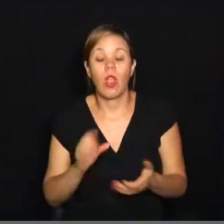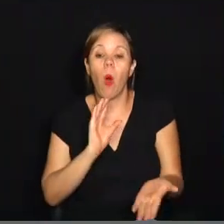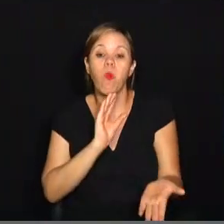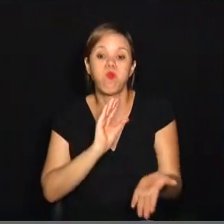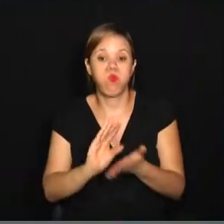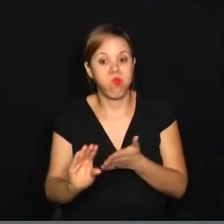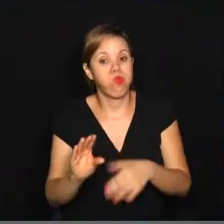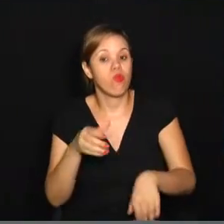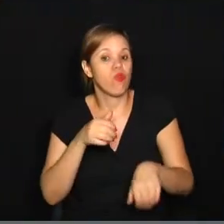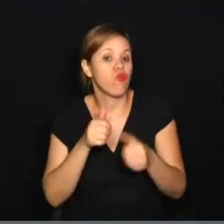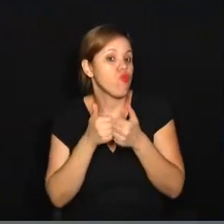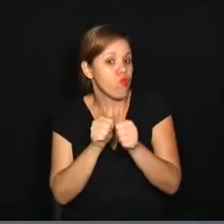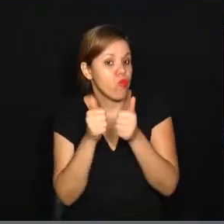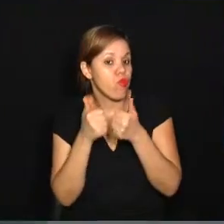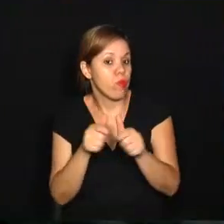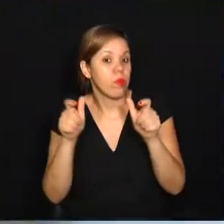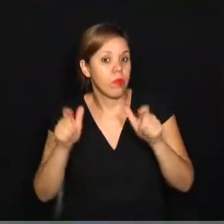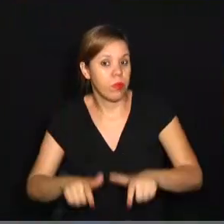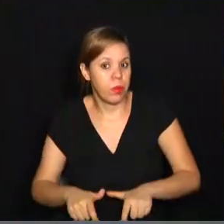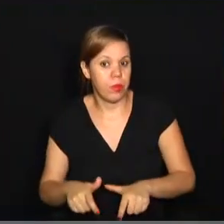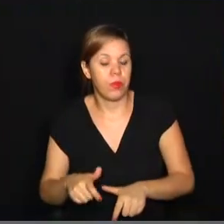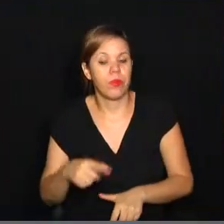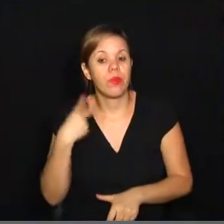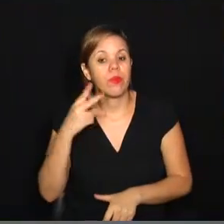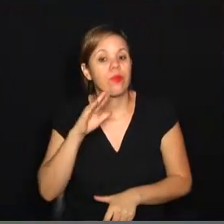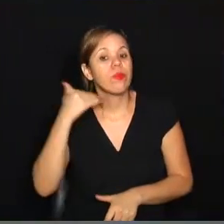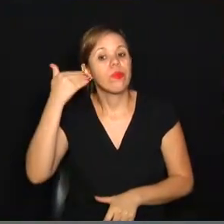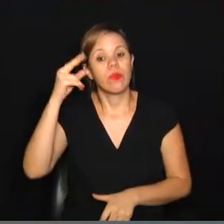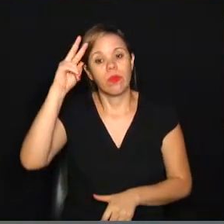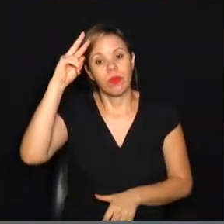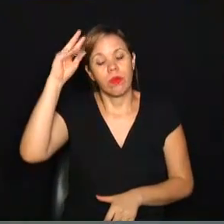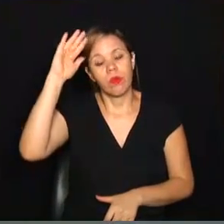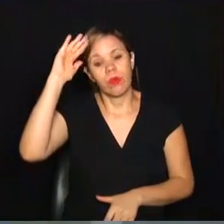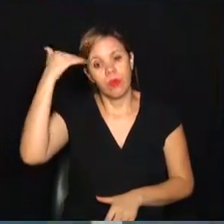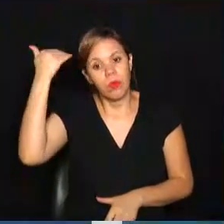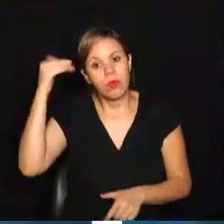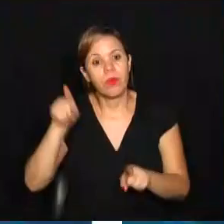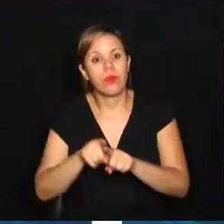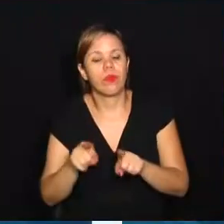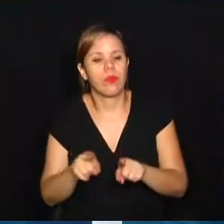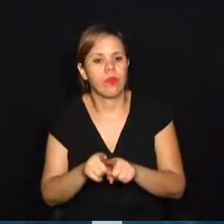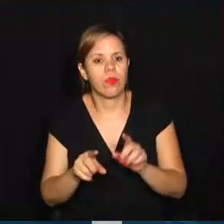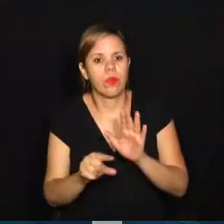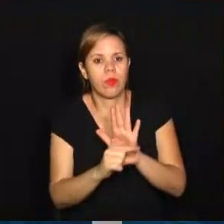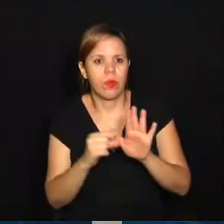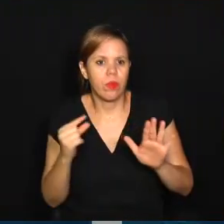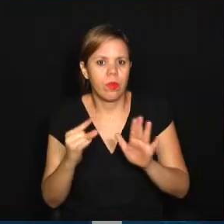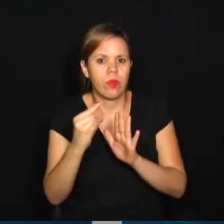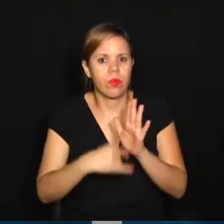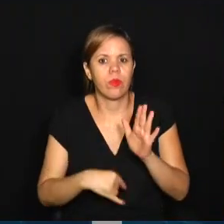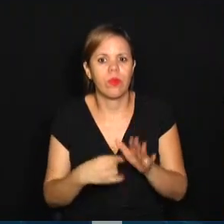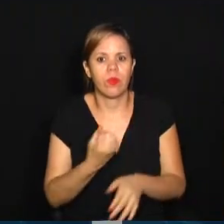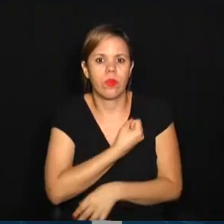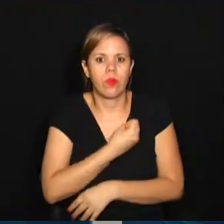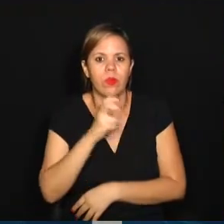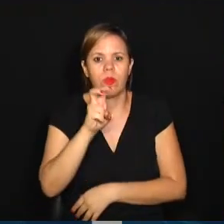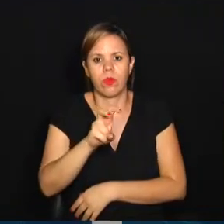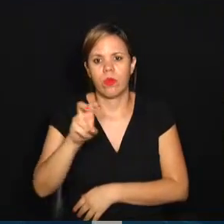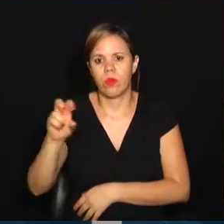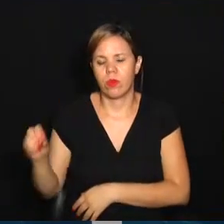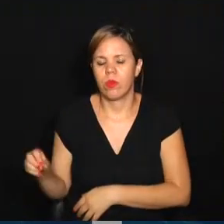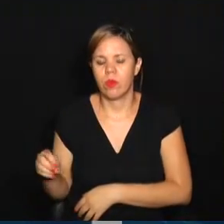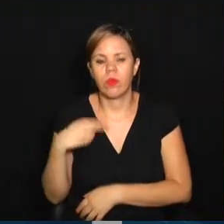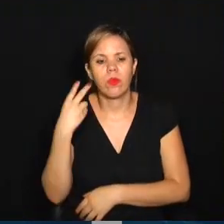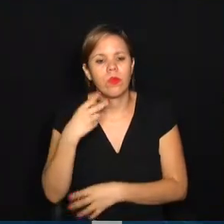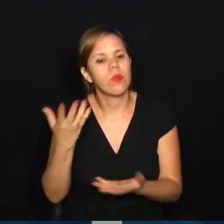em transporte na região, segundo Pedro Tourinho. Por isso, no requerimento 550, o parlamentar